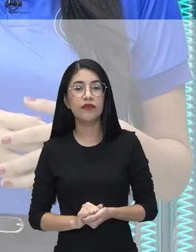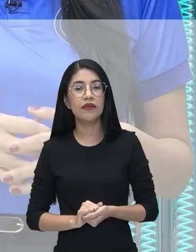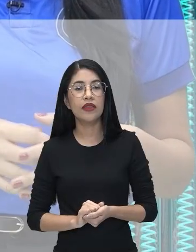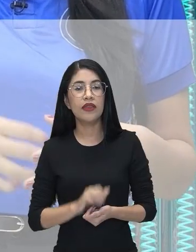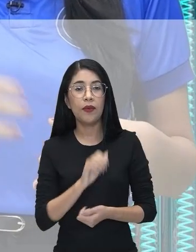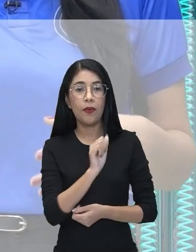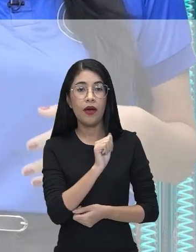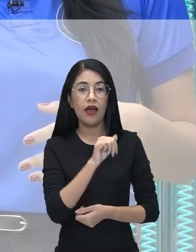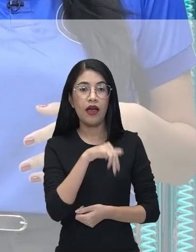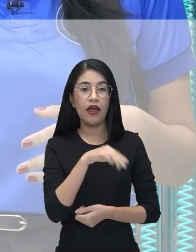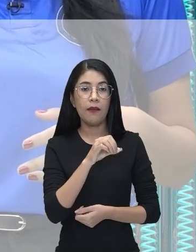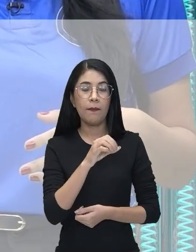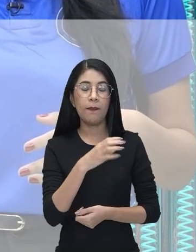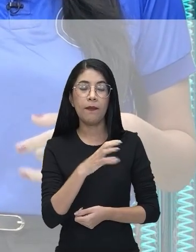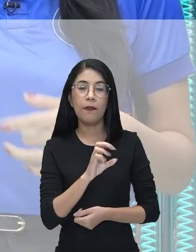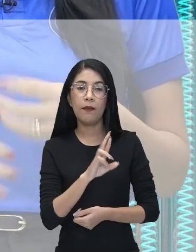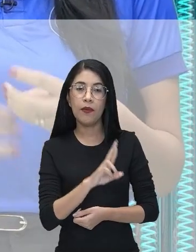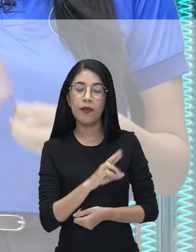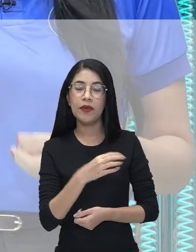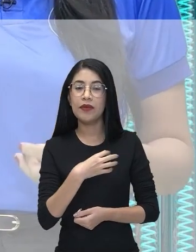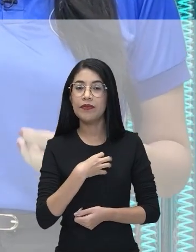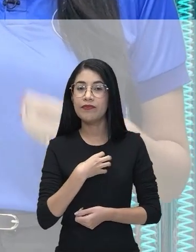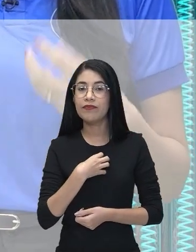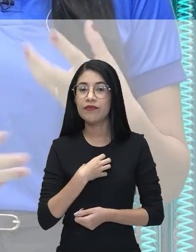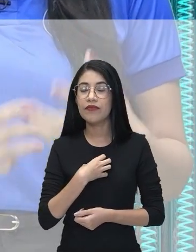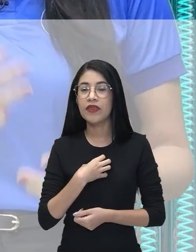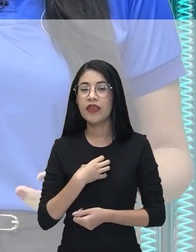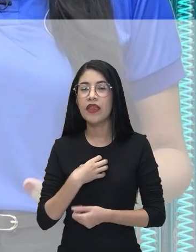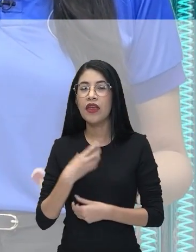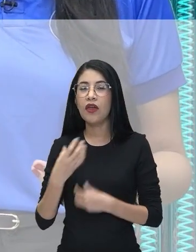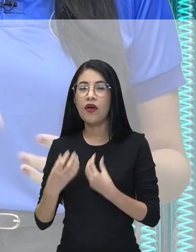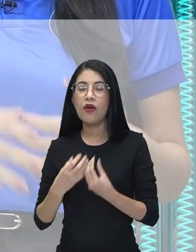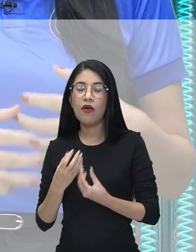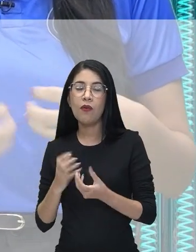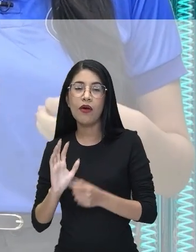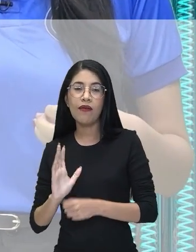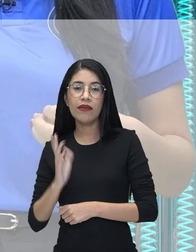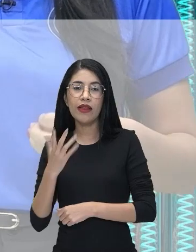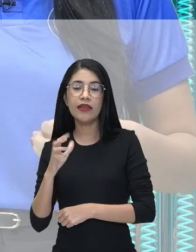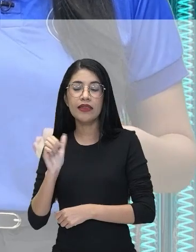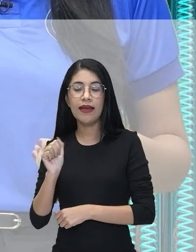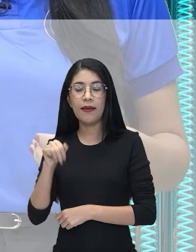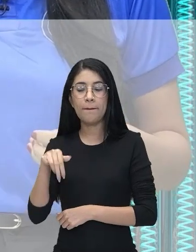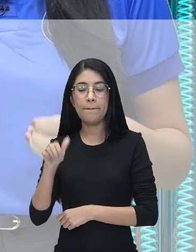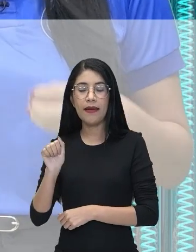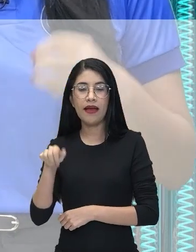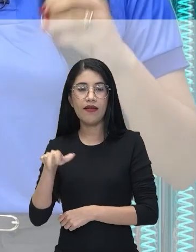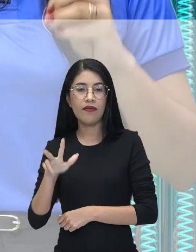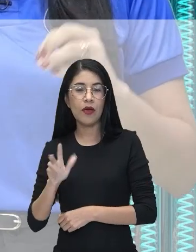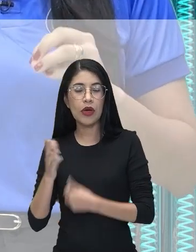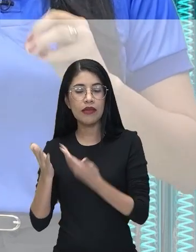é um sentimento, amável, o modo, né, como algo acontece, como alguém trata